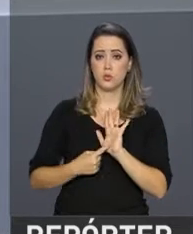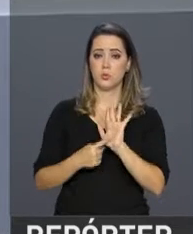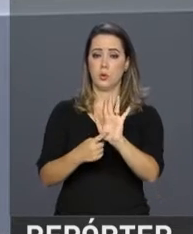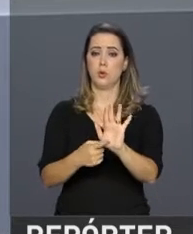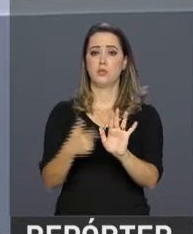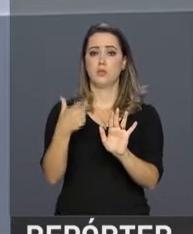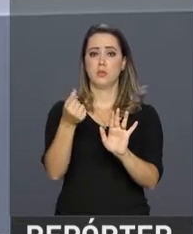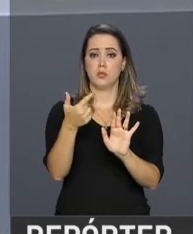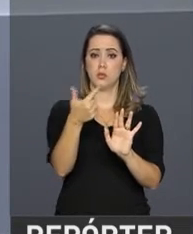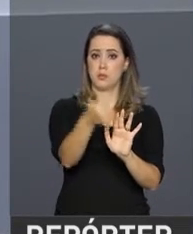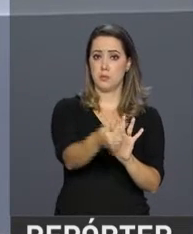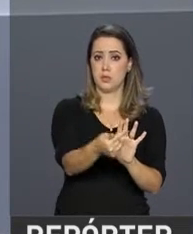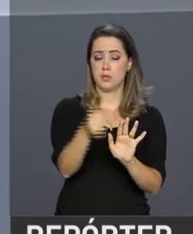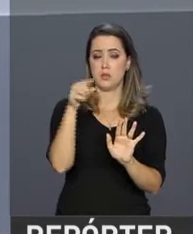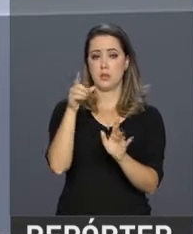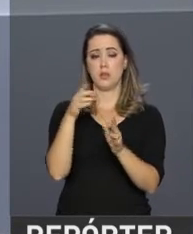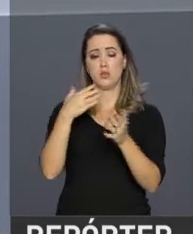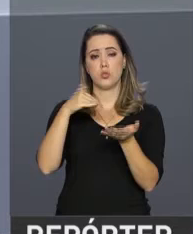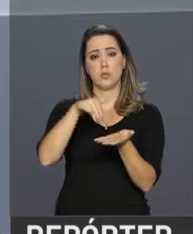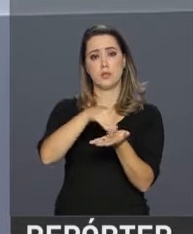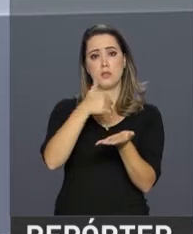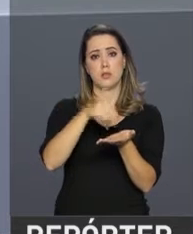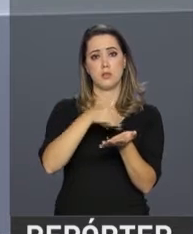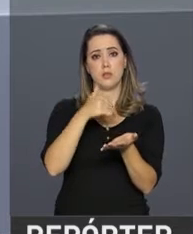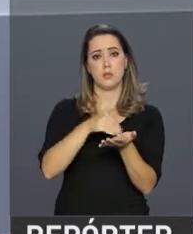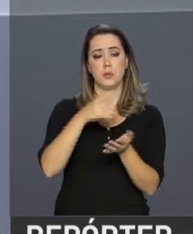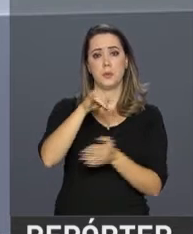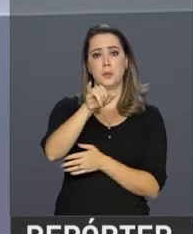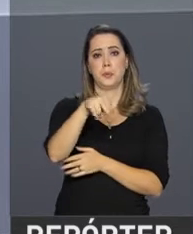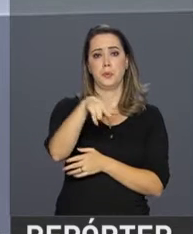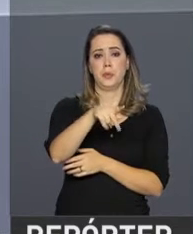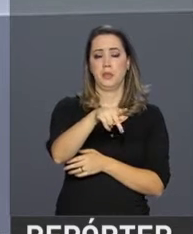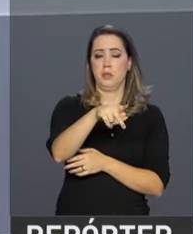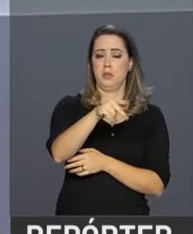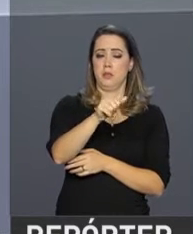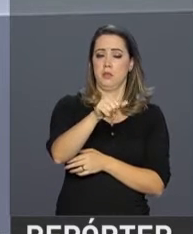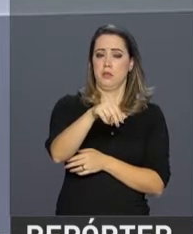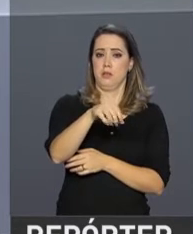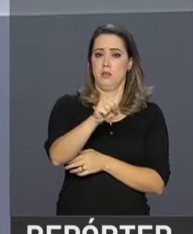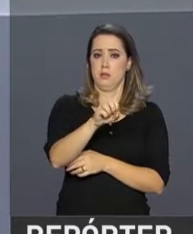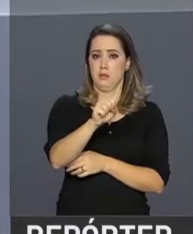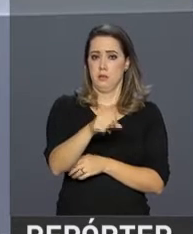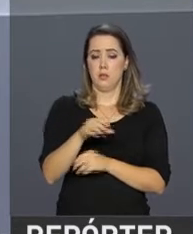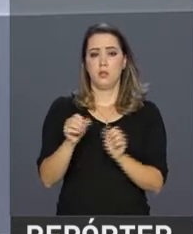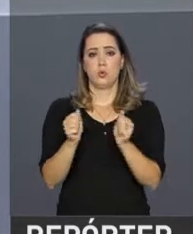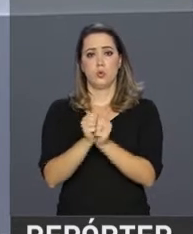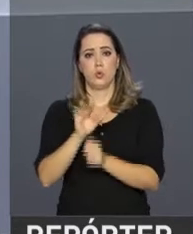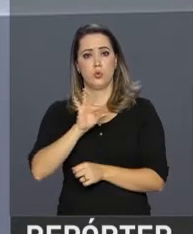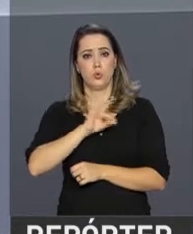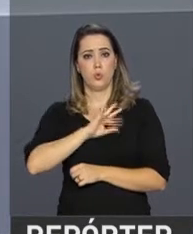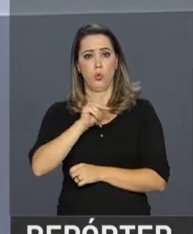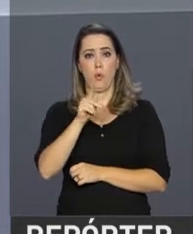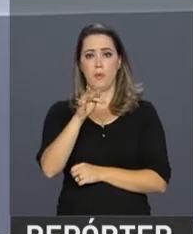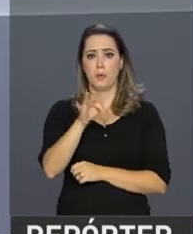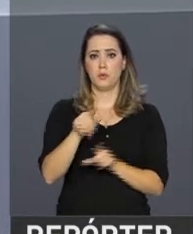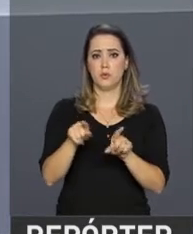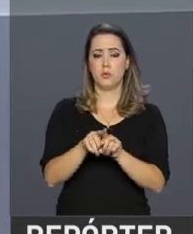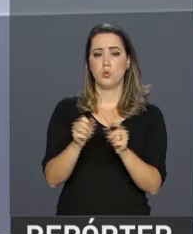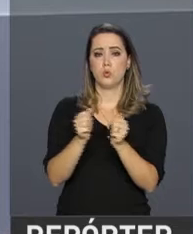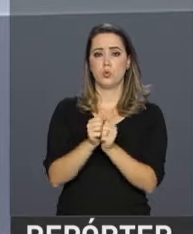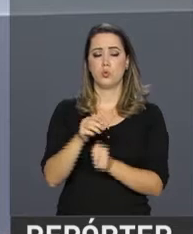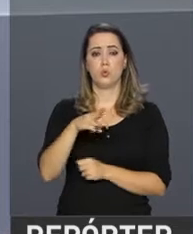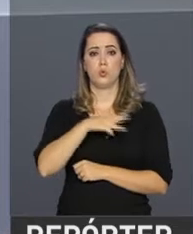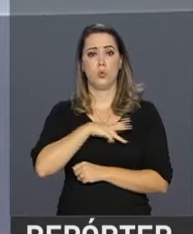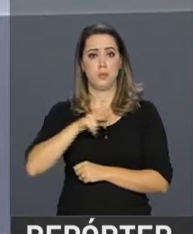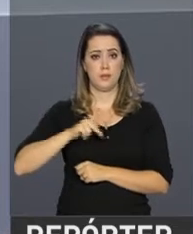em 2017, a Secretaria de Previdência, a Polícia Federal e o Ministério Público Federal conseguiram evitar um prejuízo